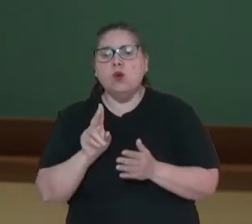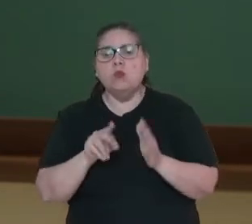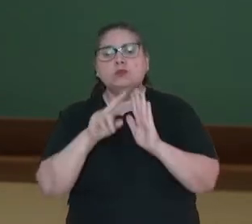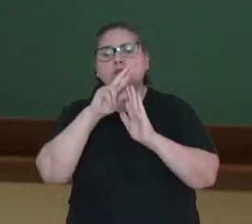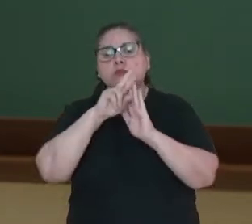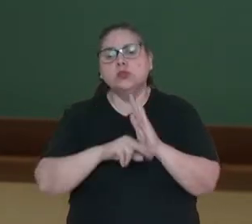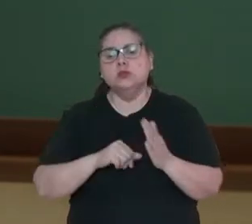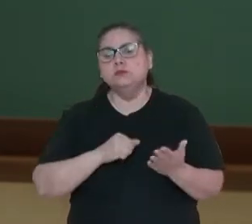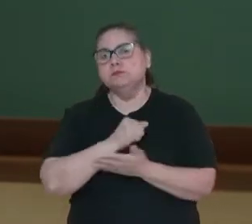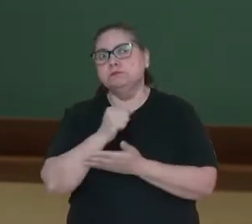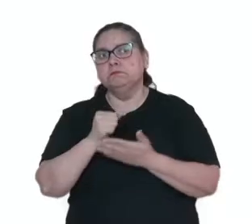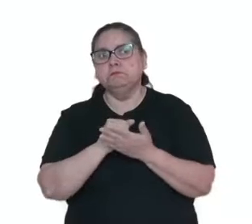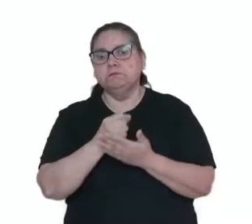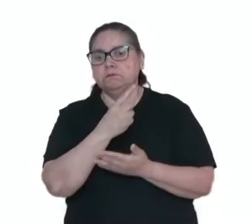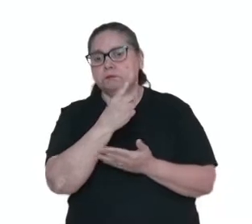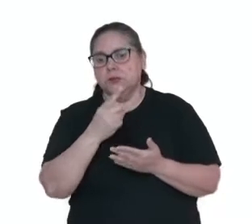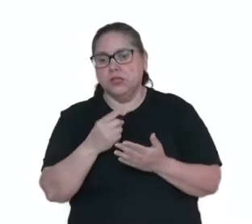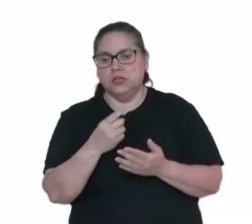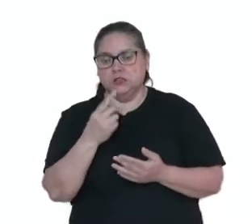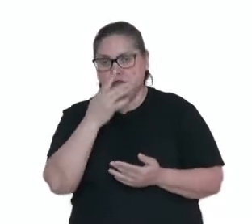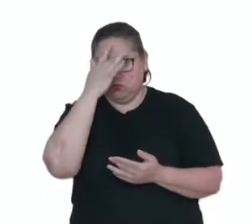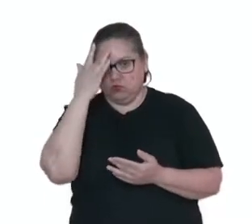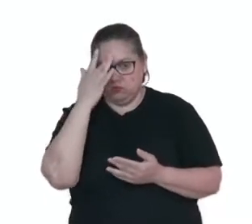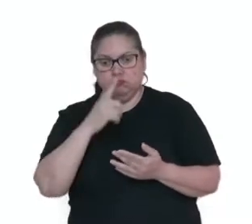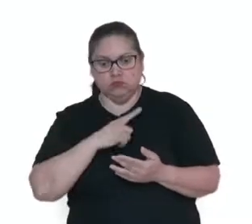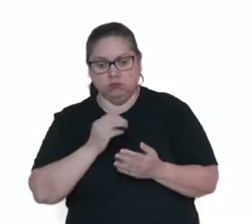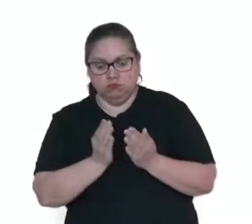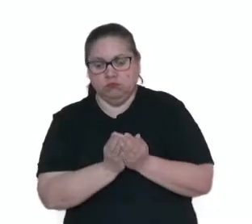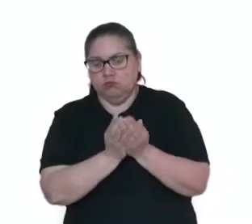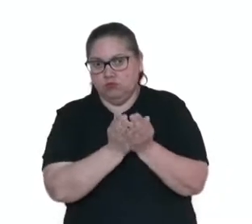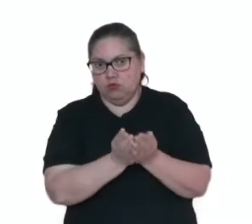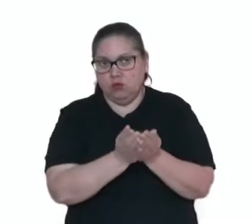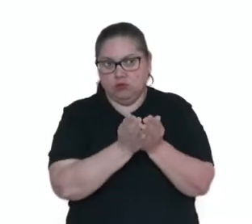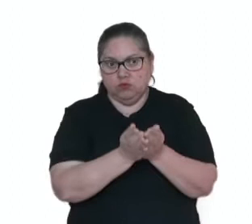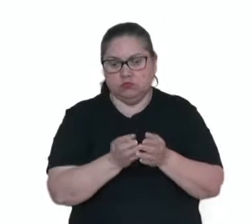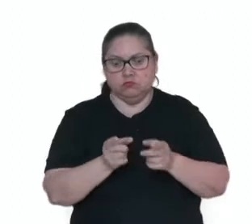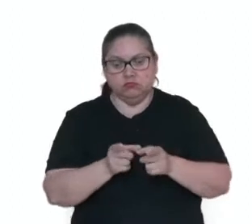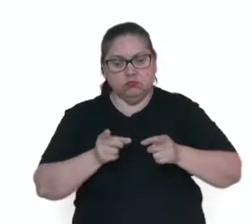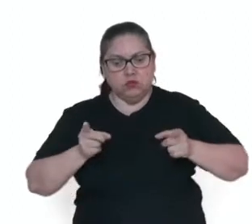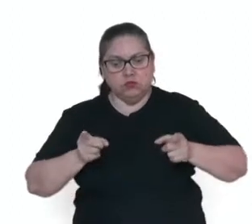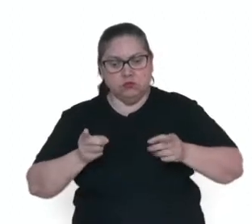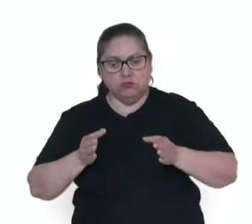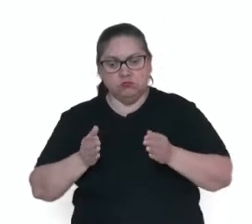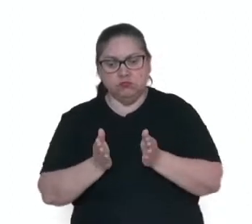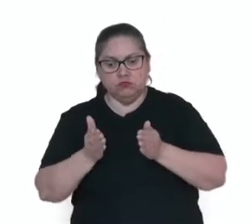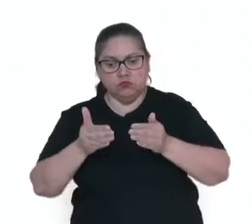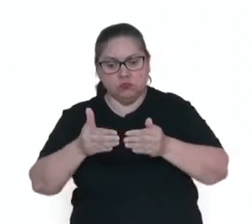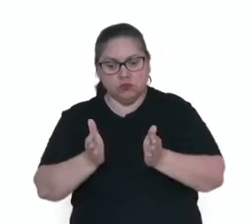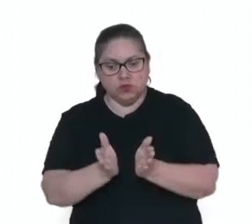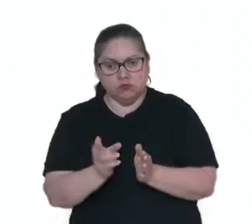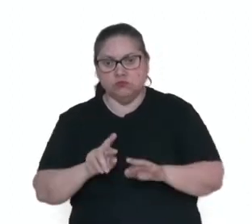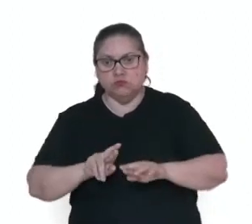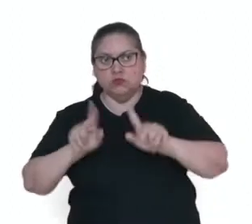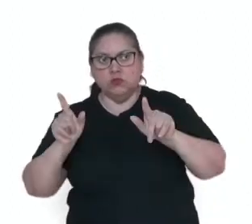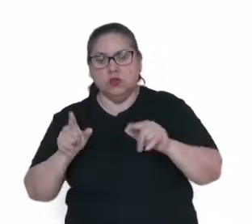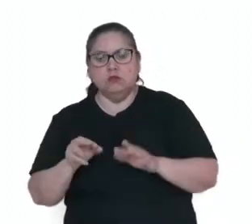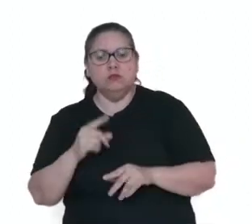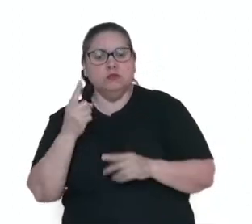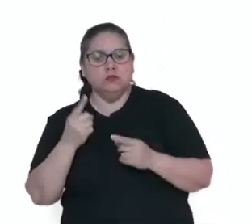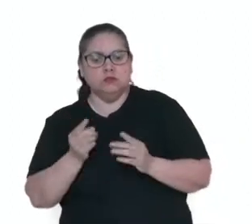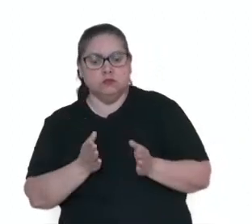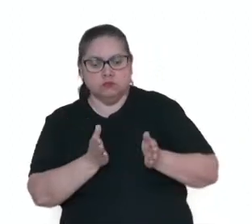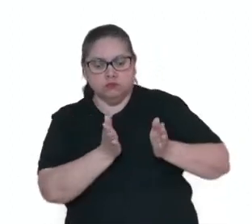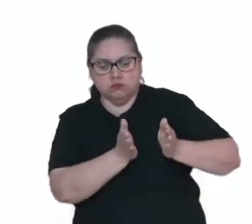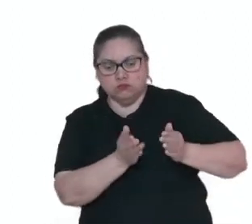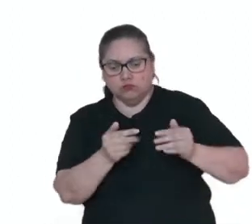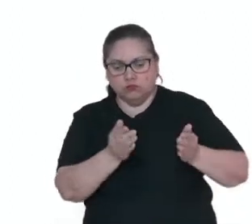regras básicas? Cada jogador possui navios com tamanhos e formatos diferentes. Uma vez